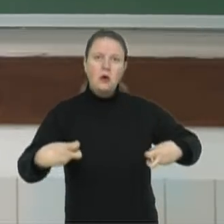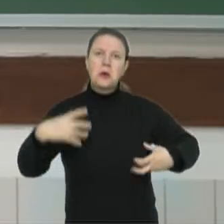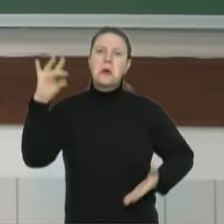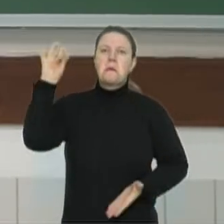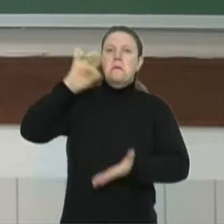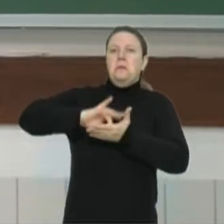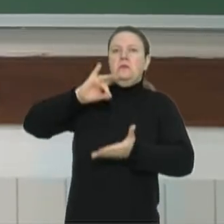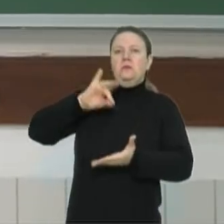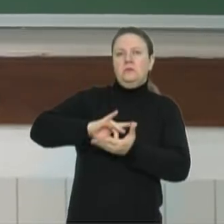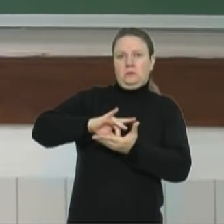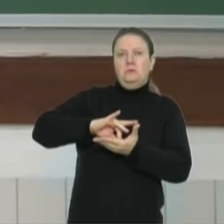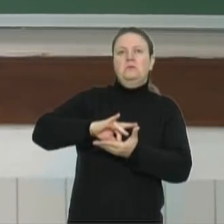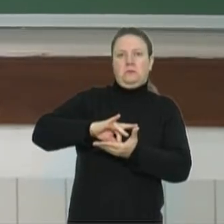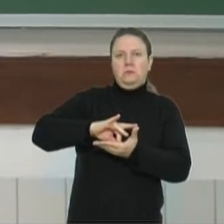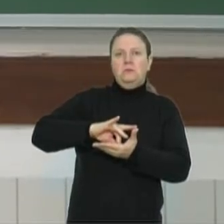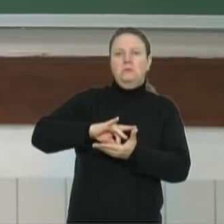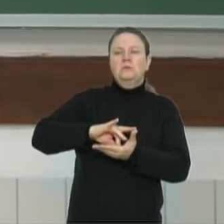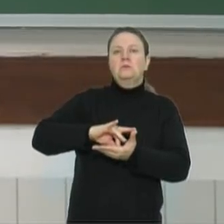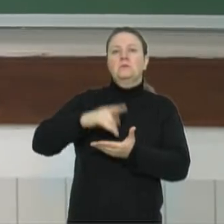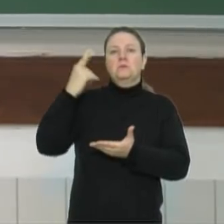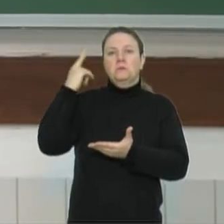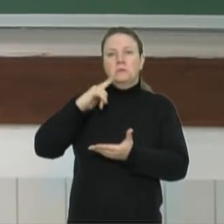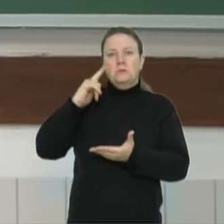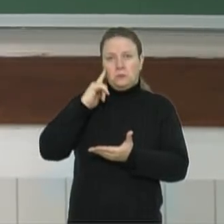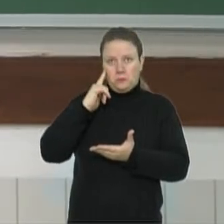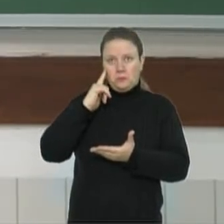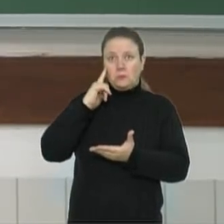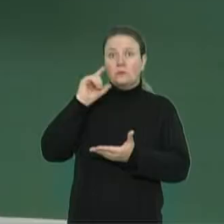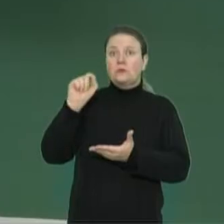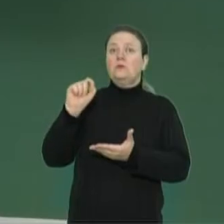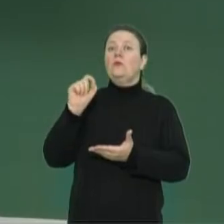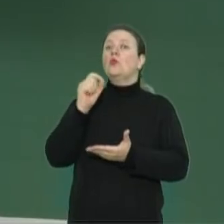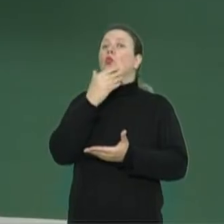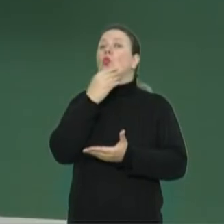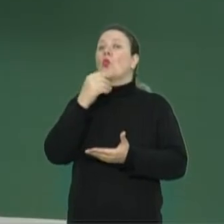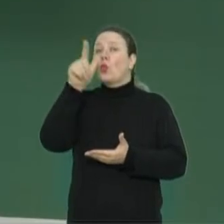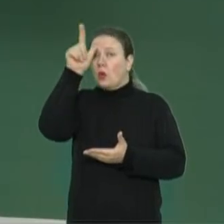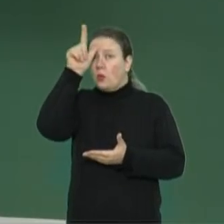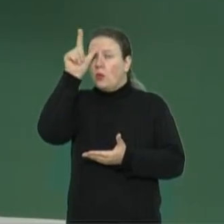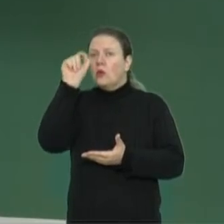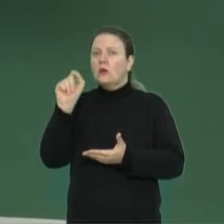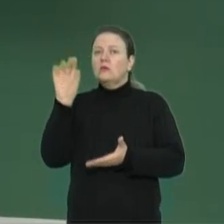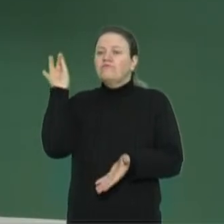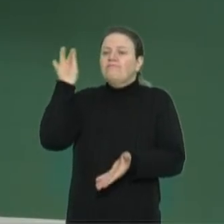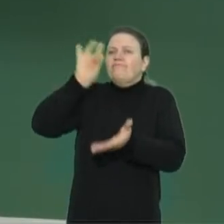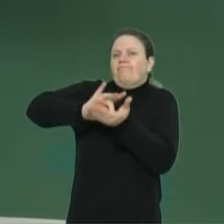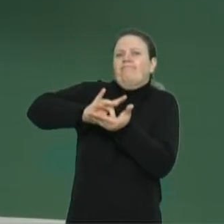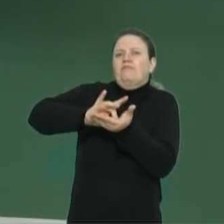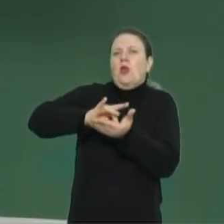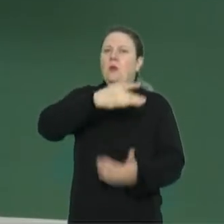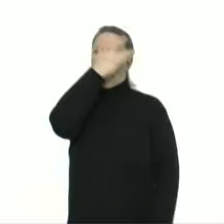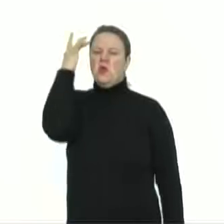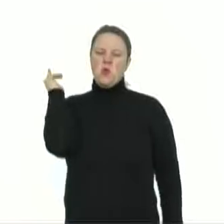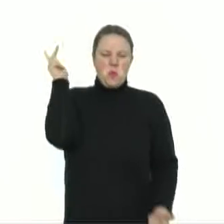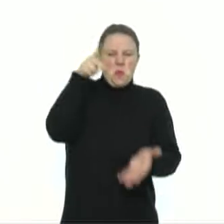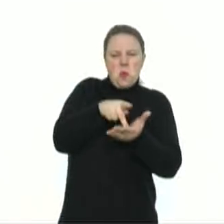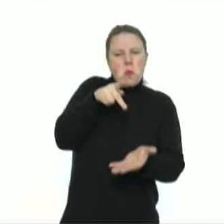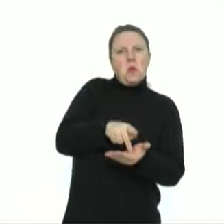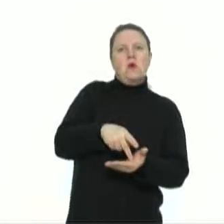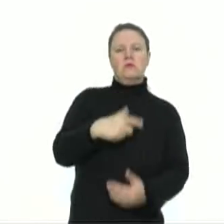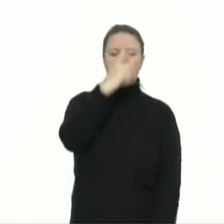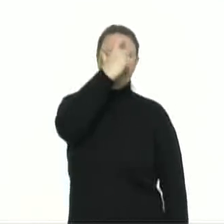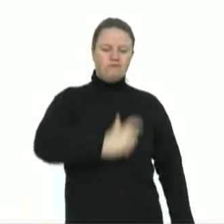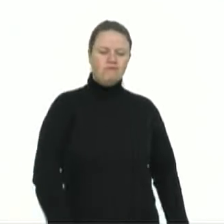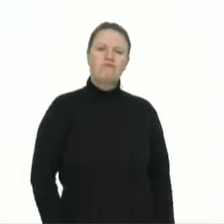no mundo, né? Ou seja, alcançar o que o Heidegger vai colocar como autenticidade. A pessoa autêntica é aquela que